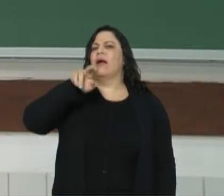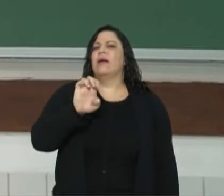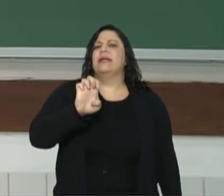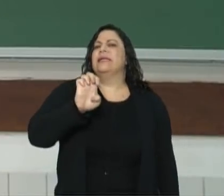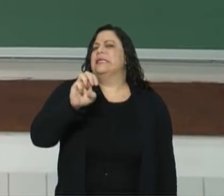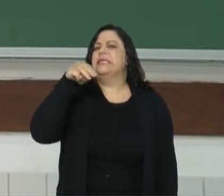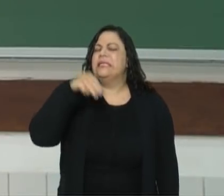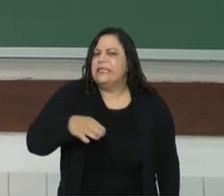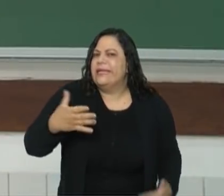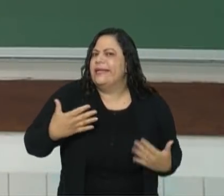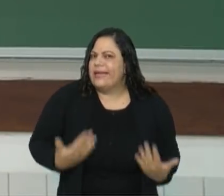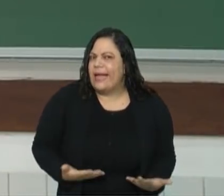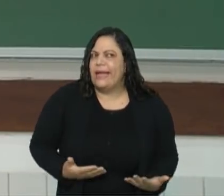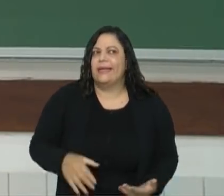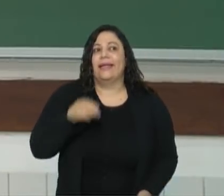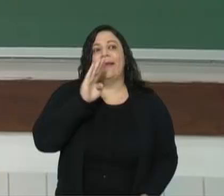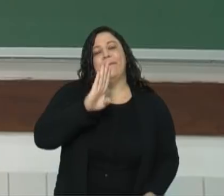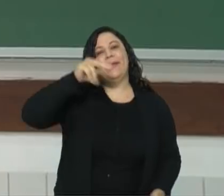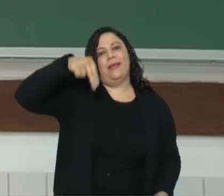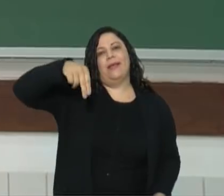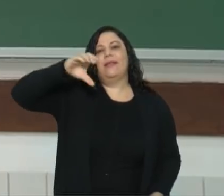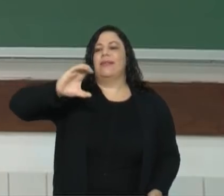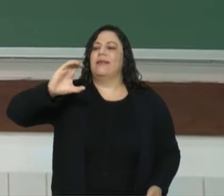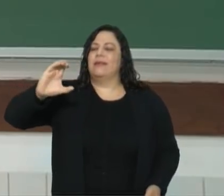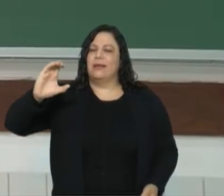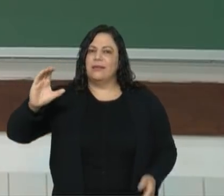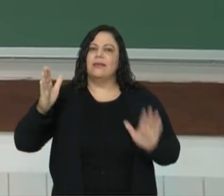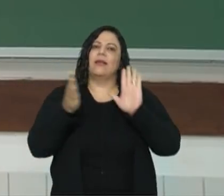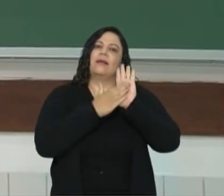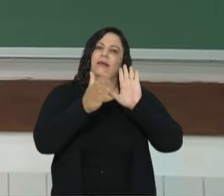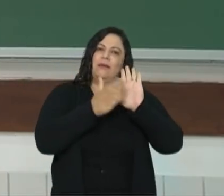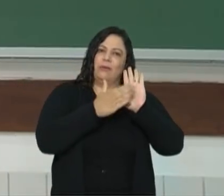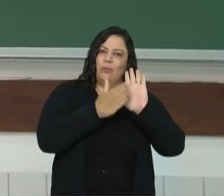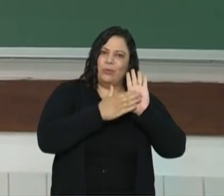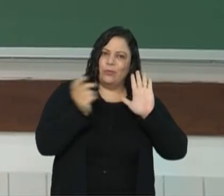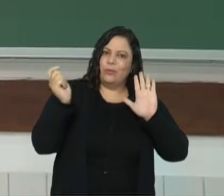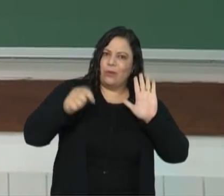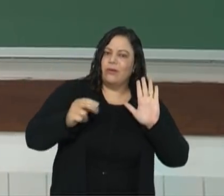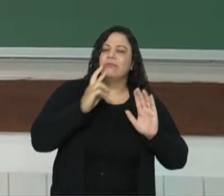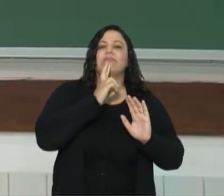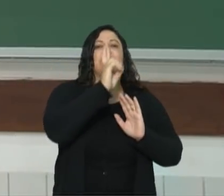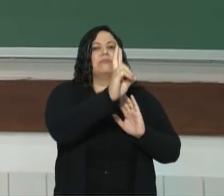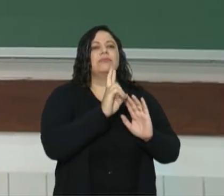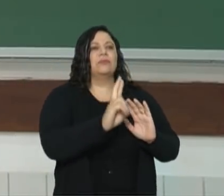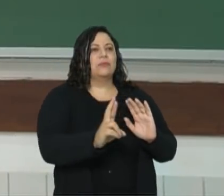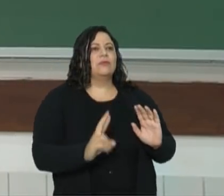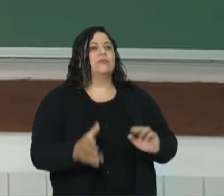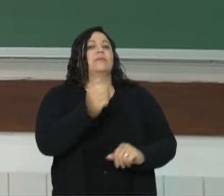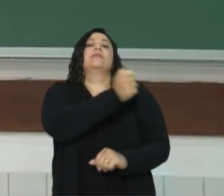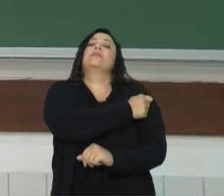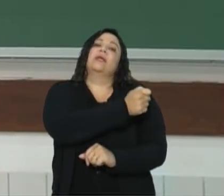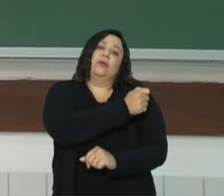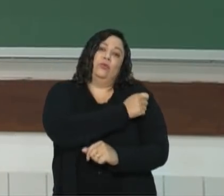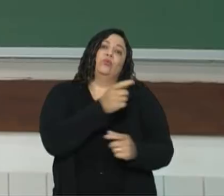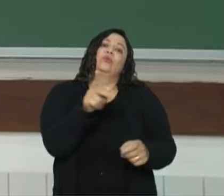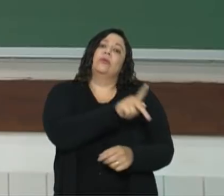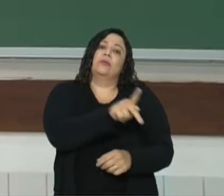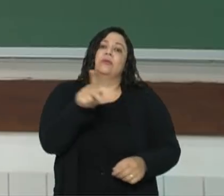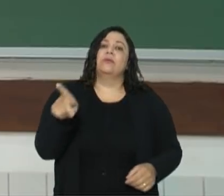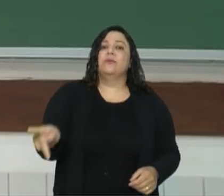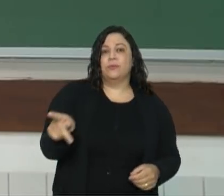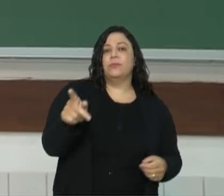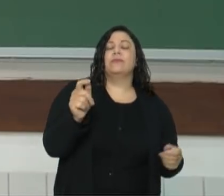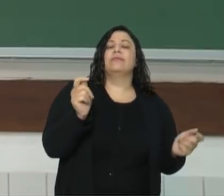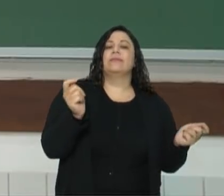BNCC que está propondo, e nós podemos até incluir ali nessa resposta que nós temos estudantes,